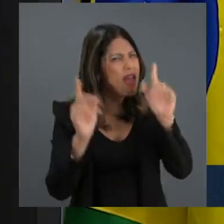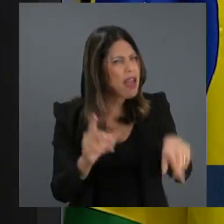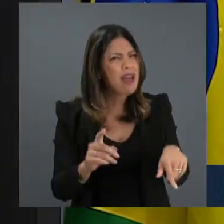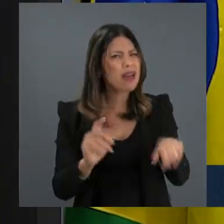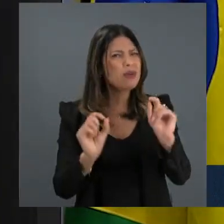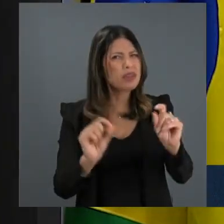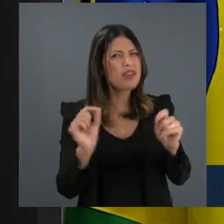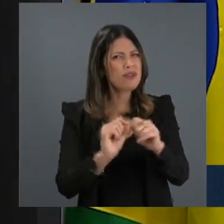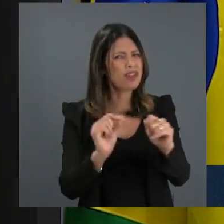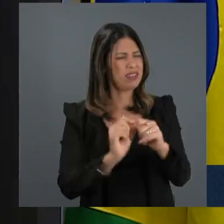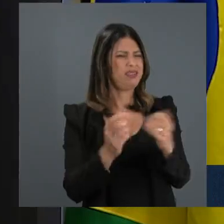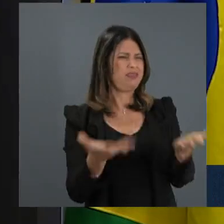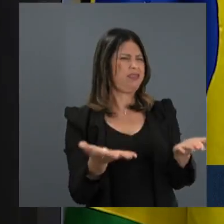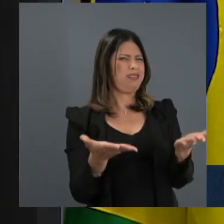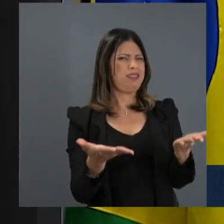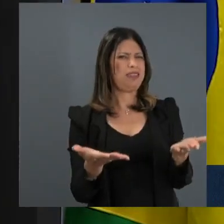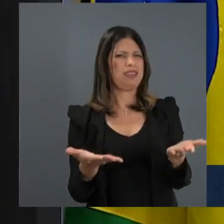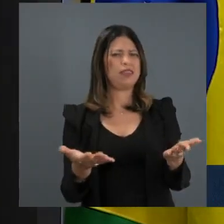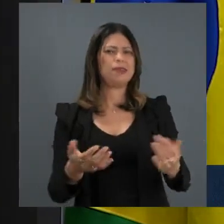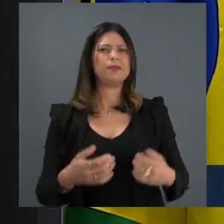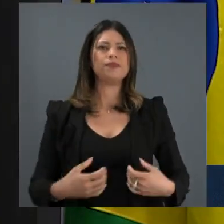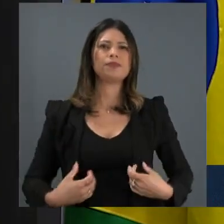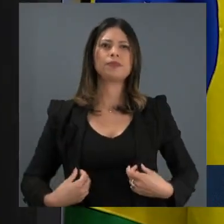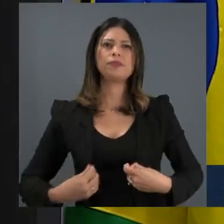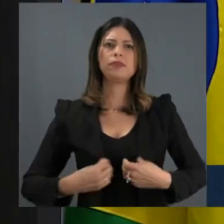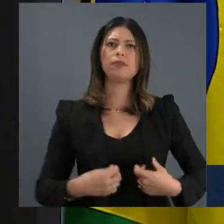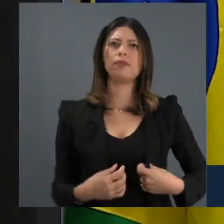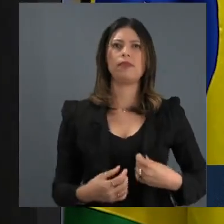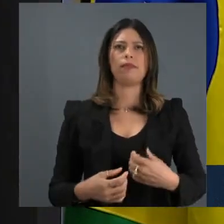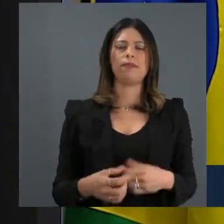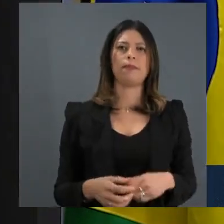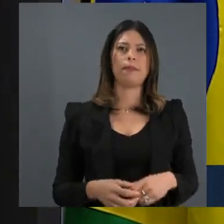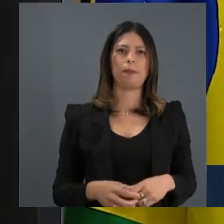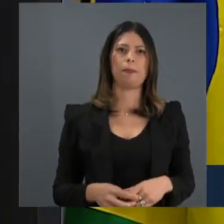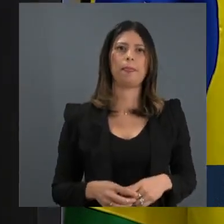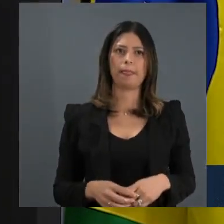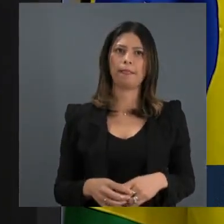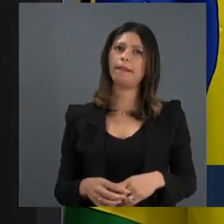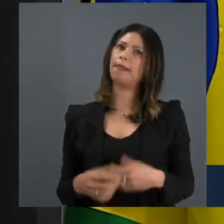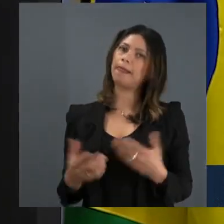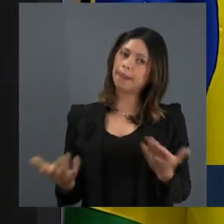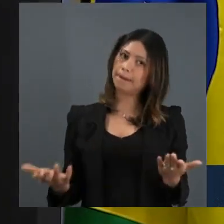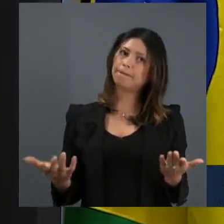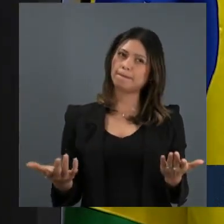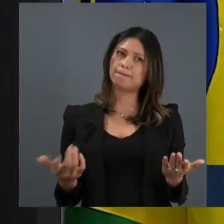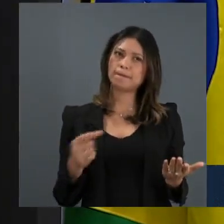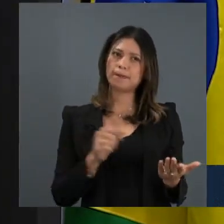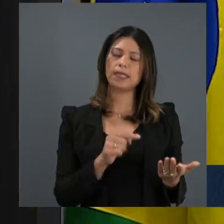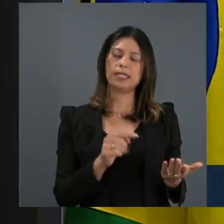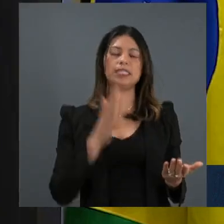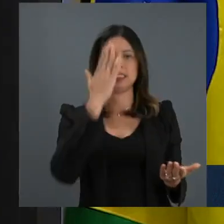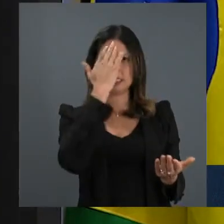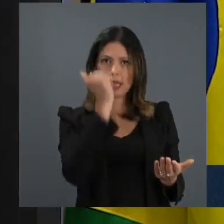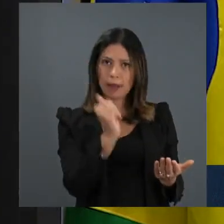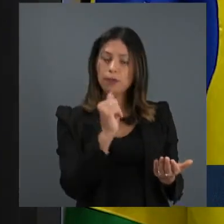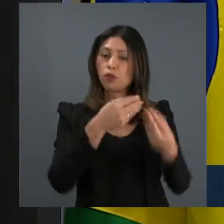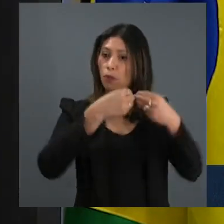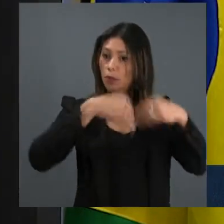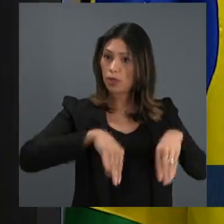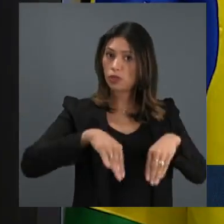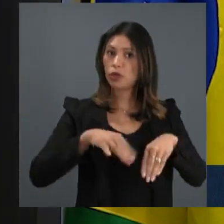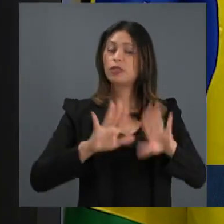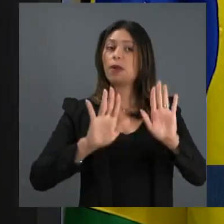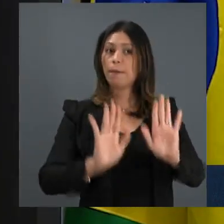fazer palanque em cima de caixão, em cima da tragédia alheia?